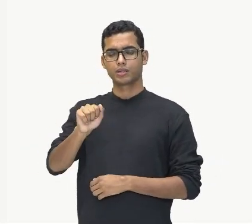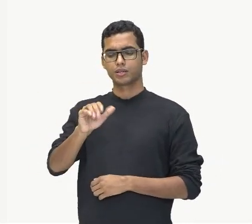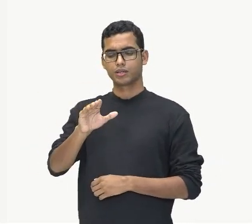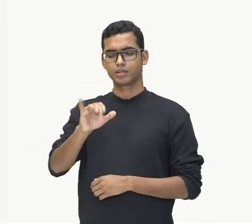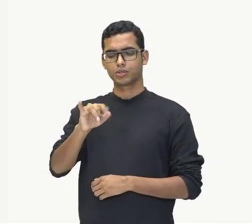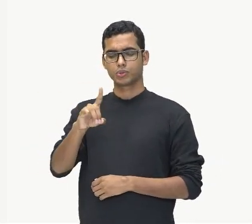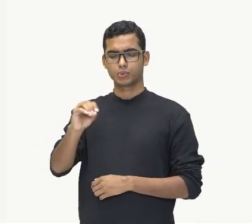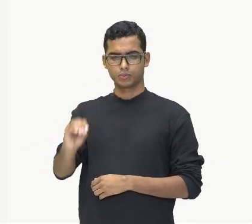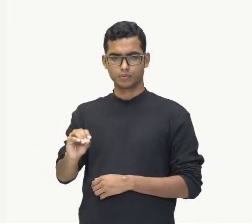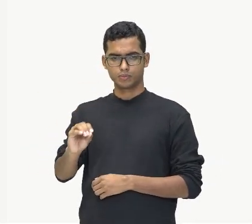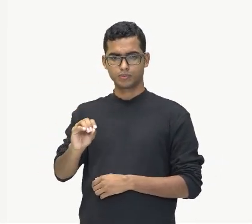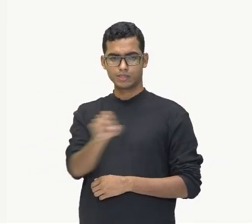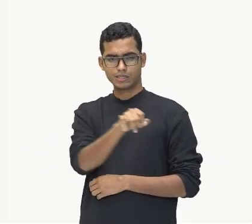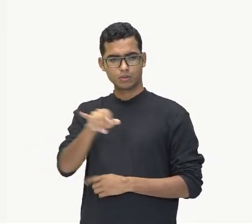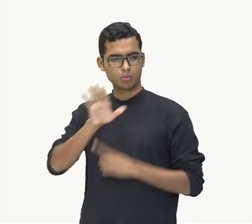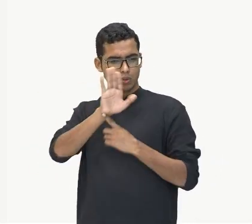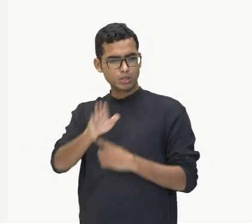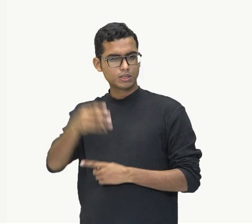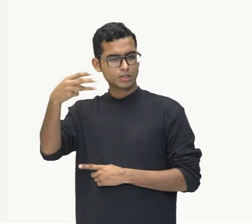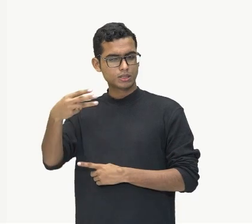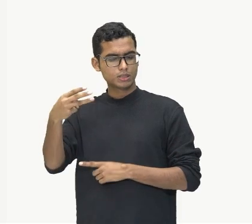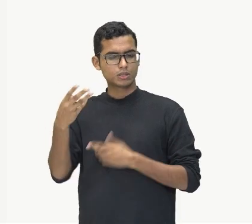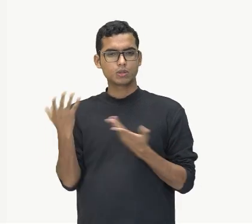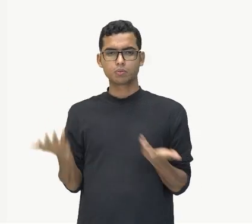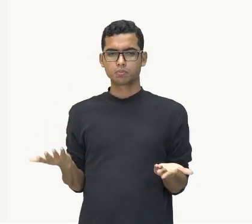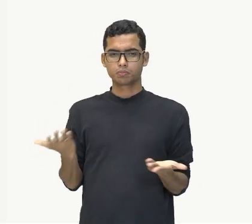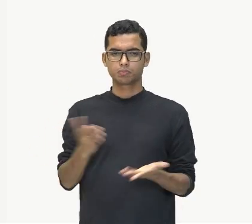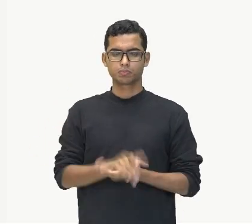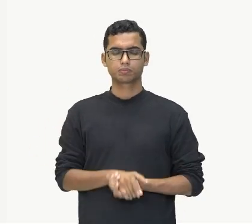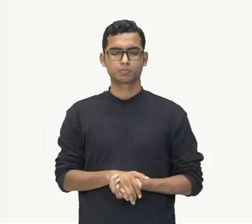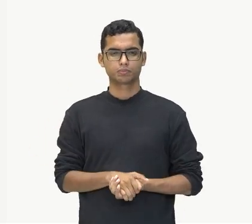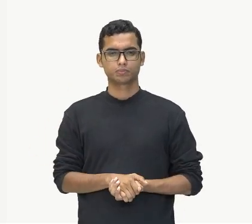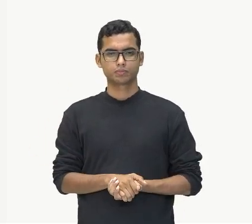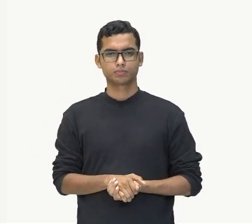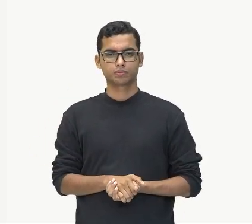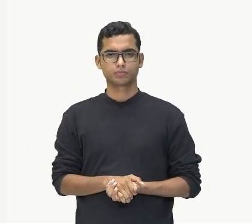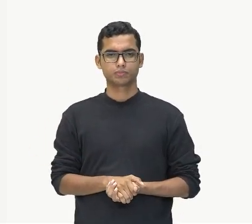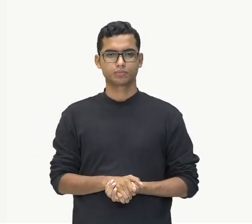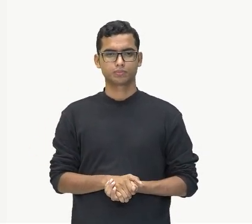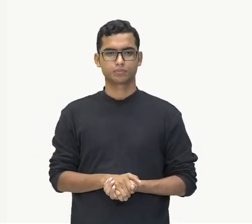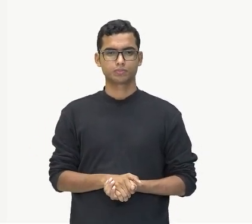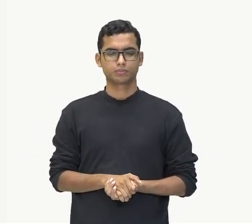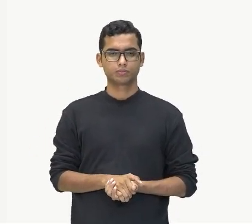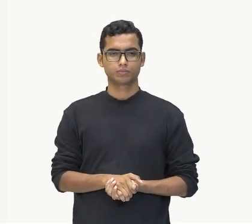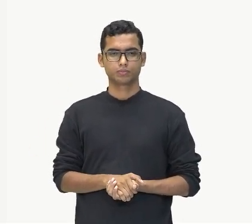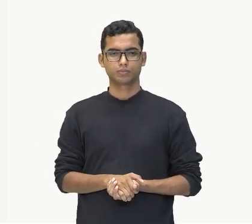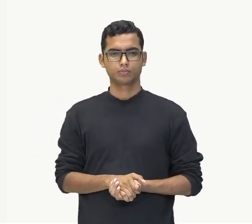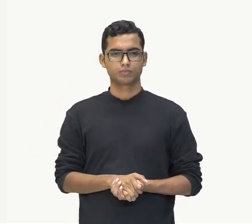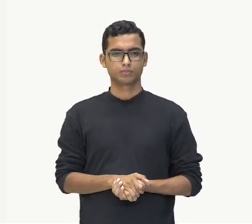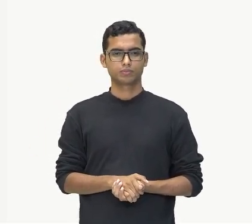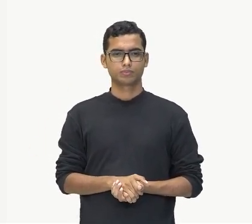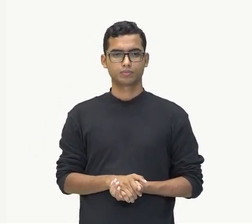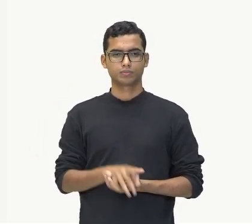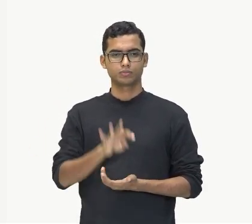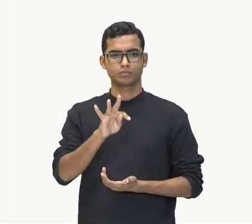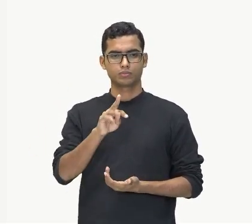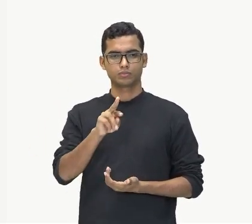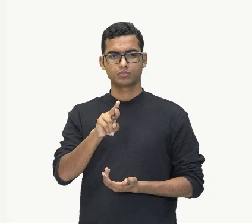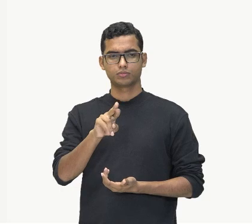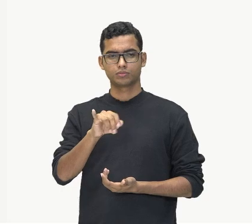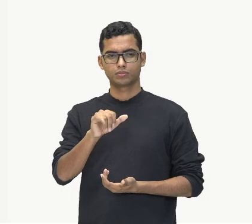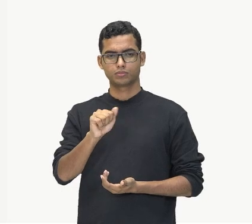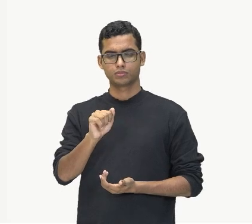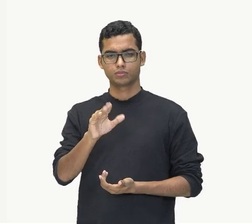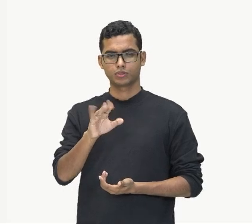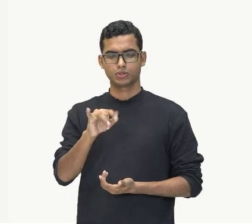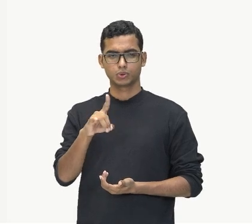se ele apresentar 3 hidrogênios, observem aí na composição, ele vai ser triácido. E se